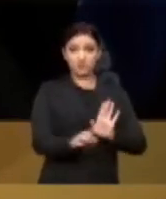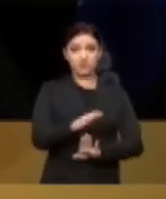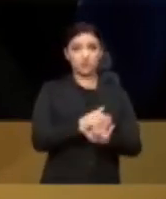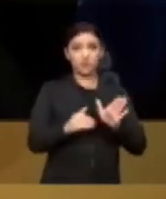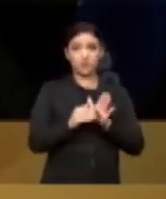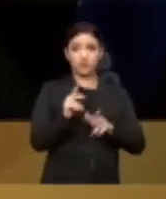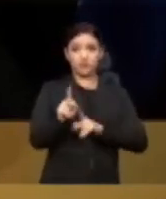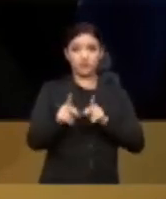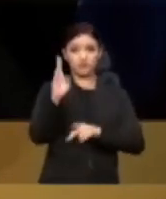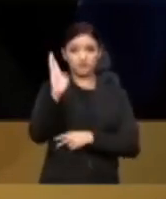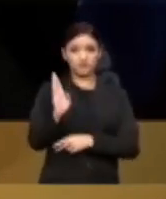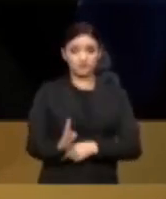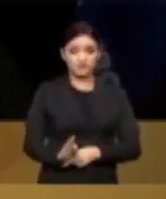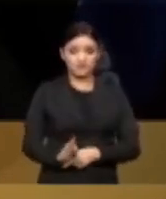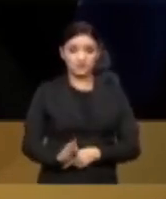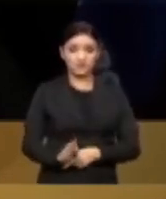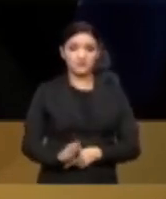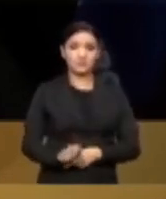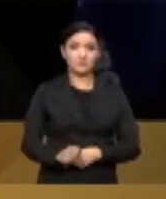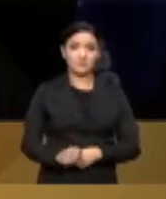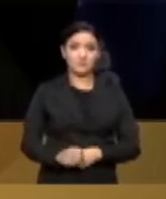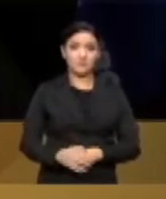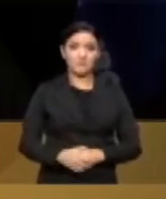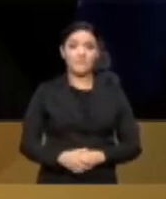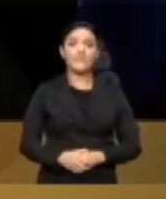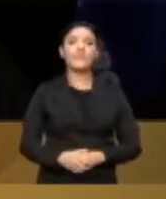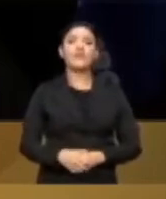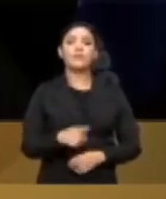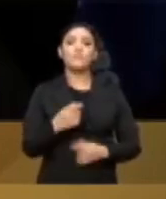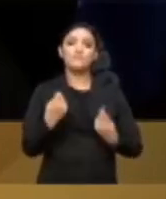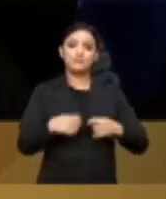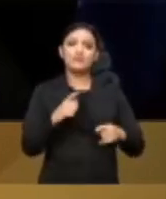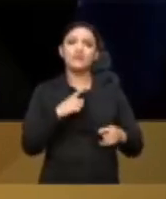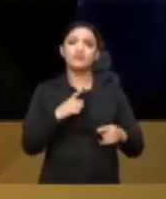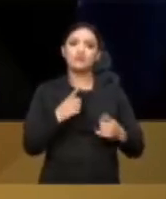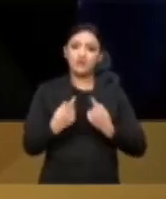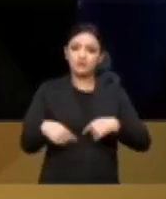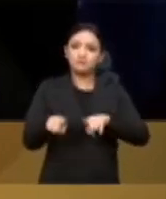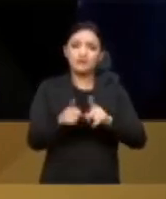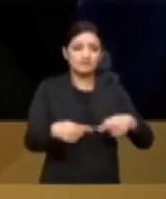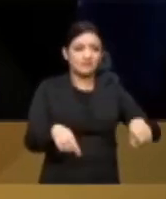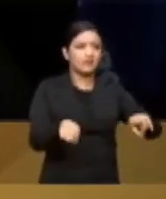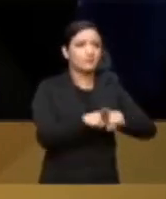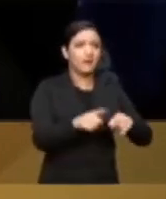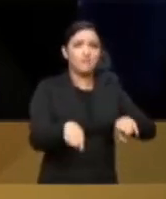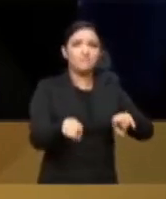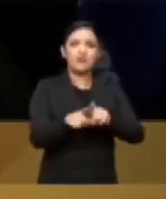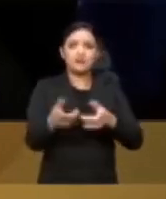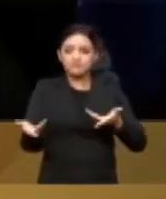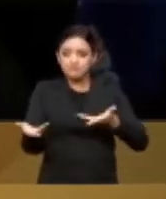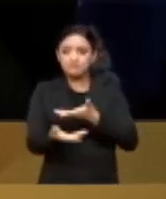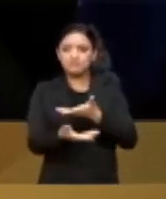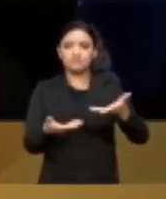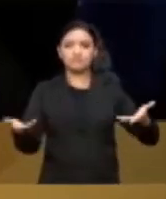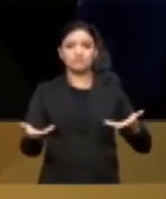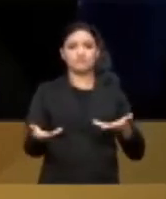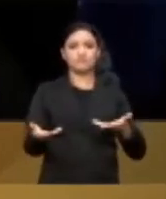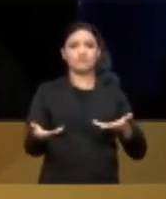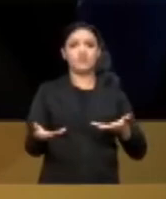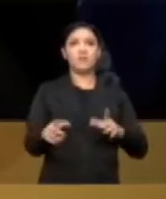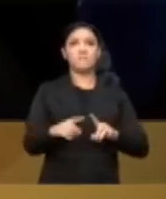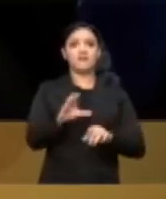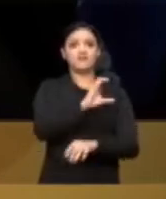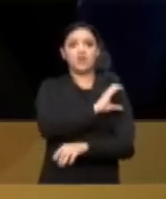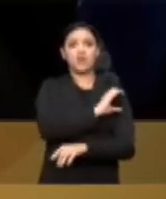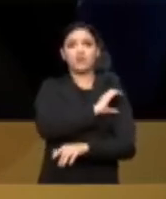brasileira, havendo de ter, repito, uma atuação em regime de parceria por todos os integrantes da Federação, sob a coordenação